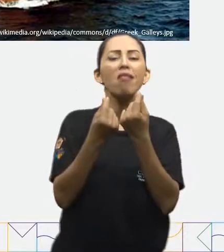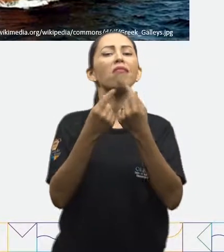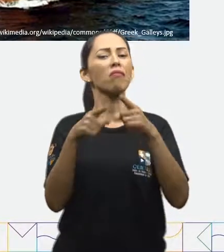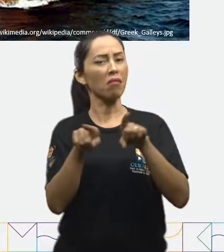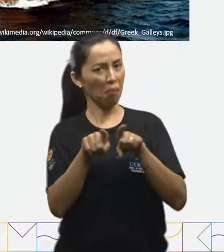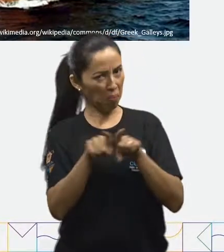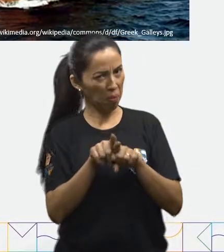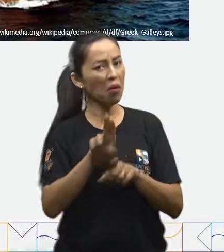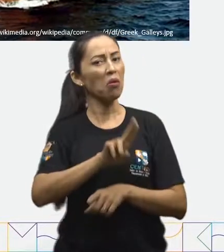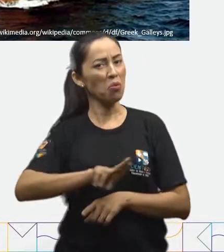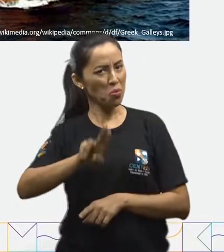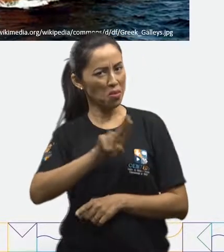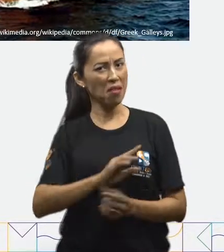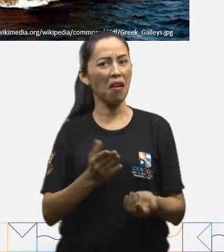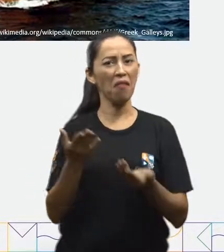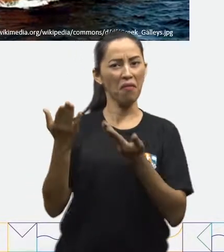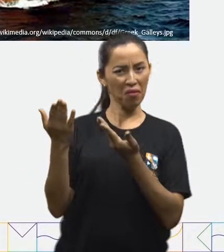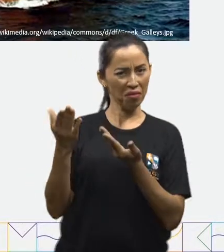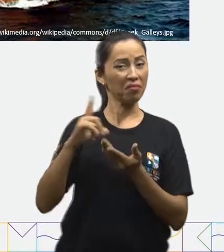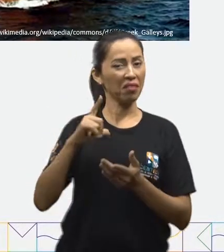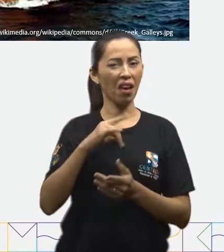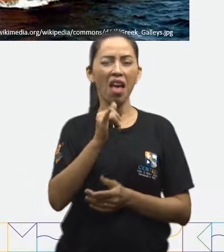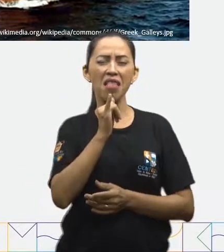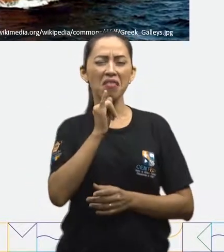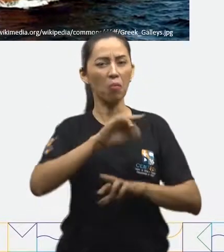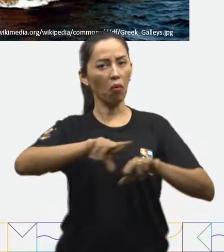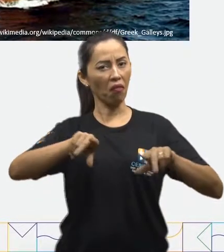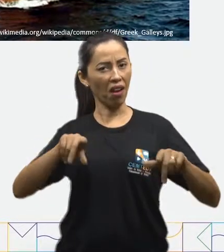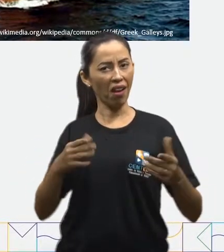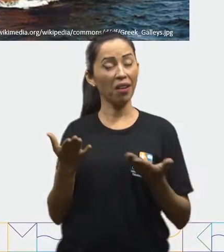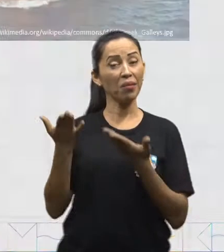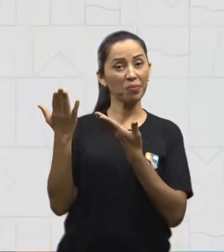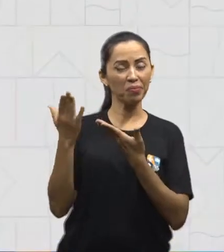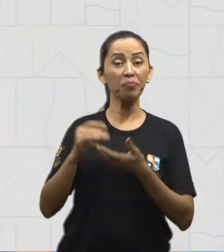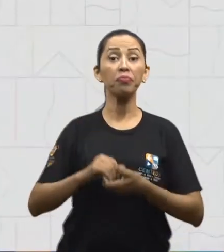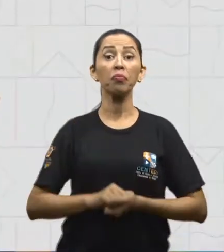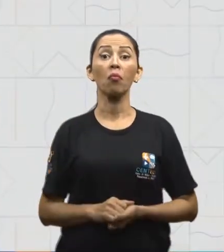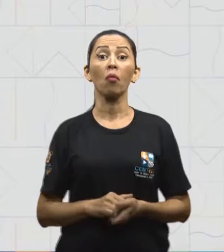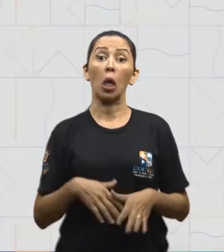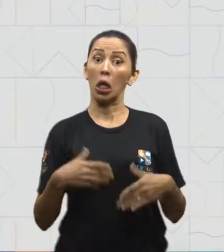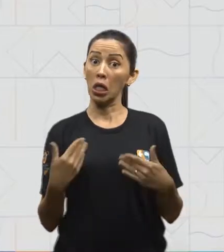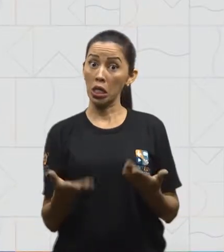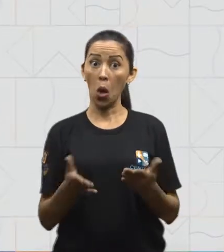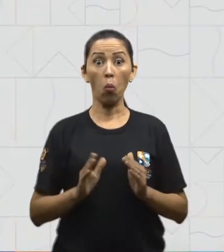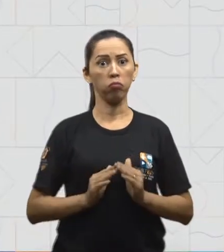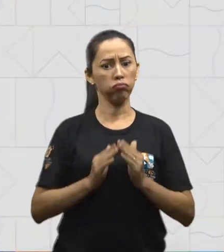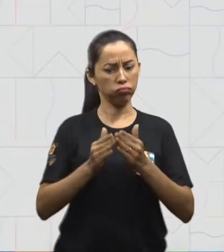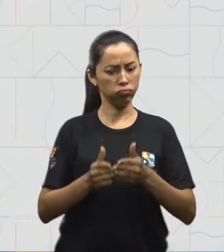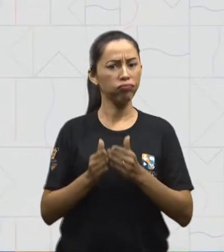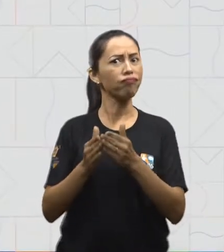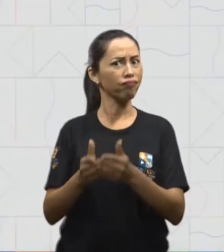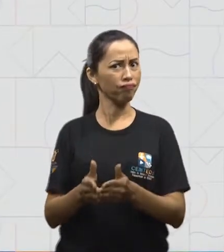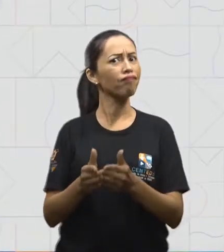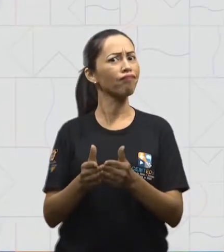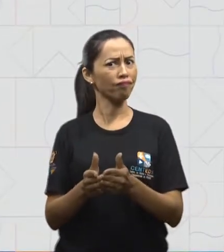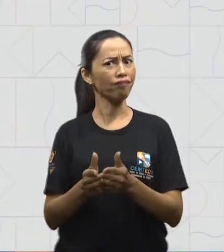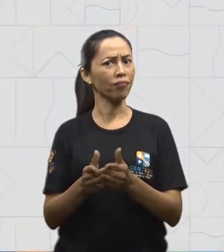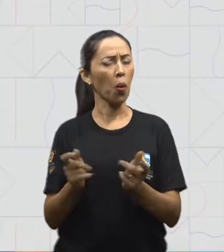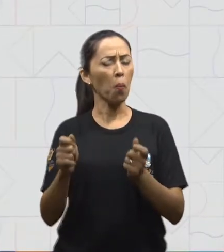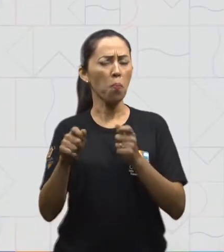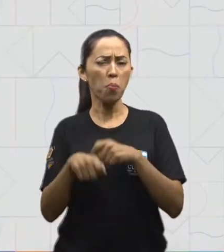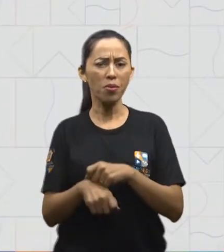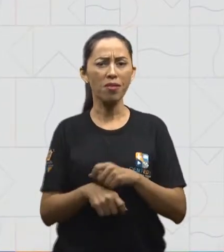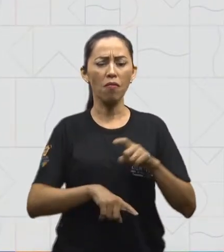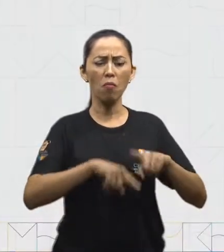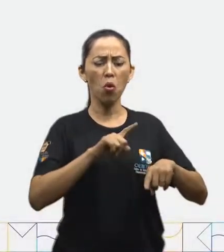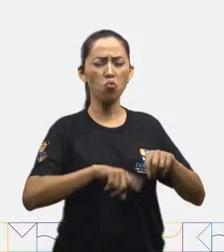malteses. Aí a gente mostra vários exemplos de galés. Através das galés, os fenícios comercializavam